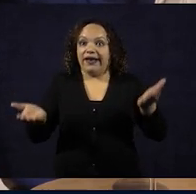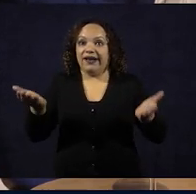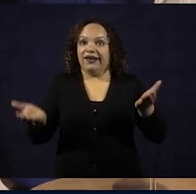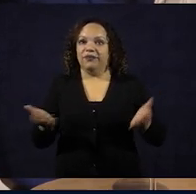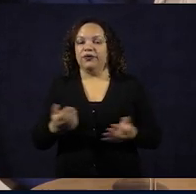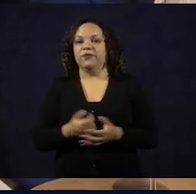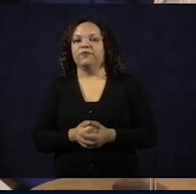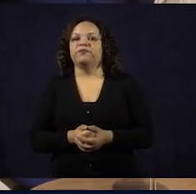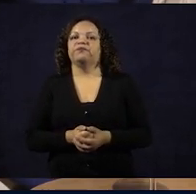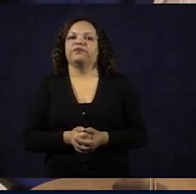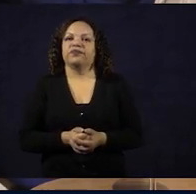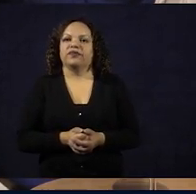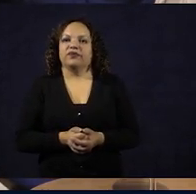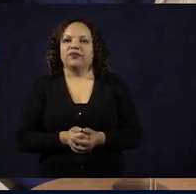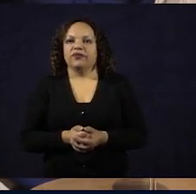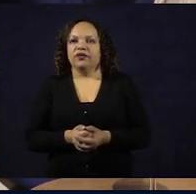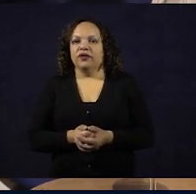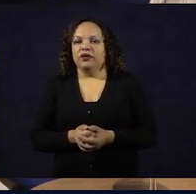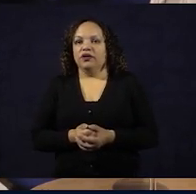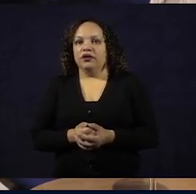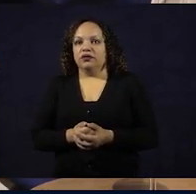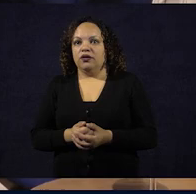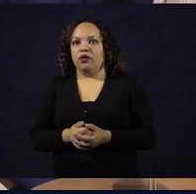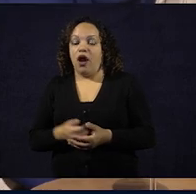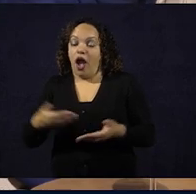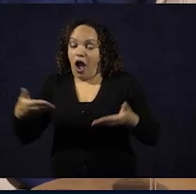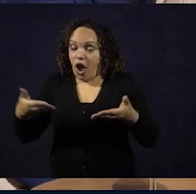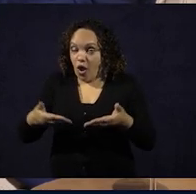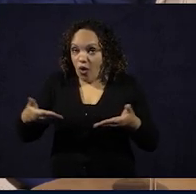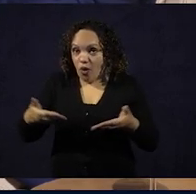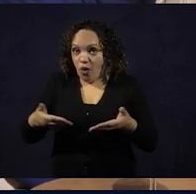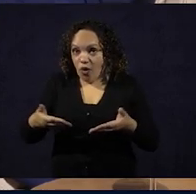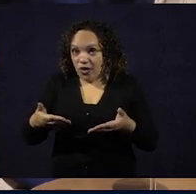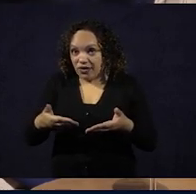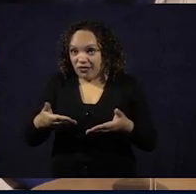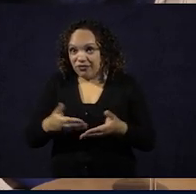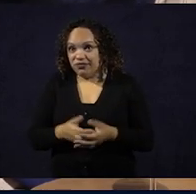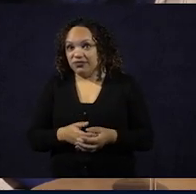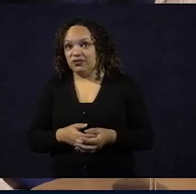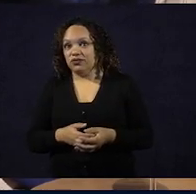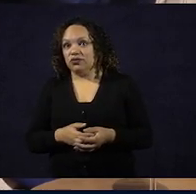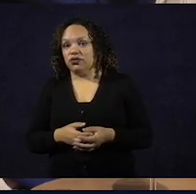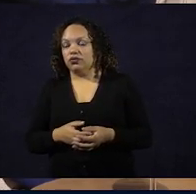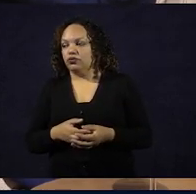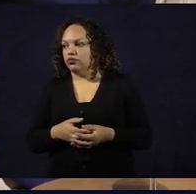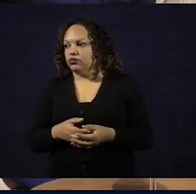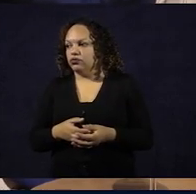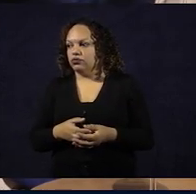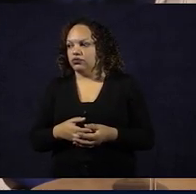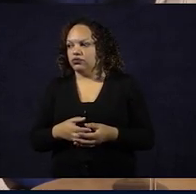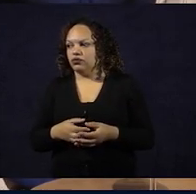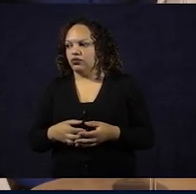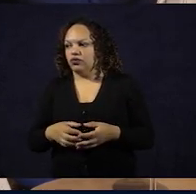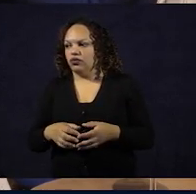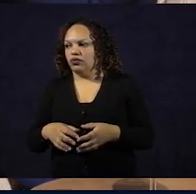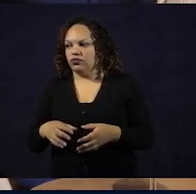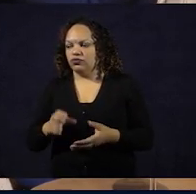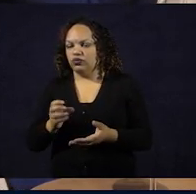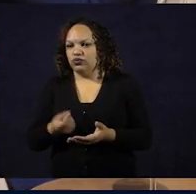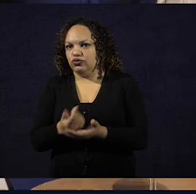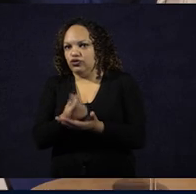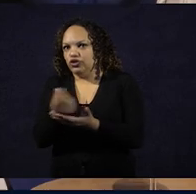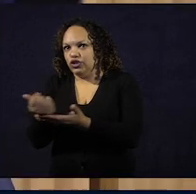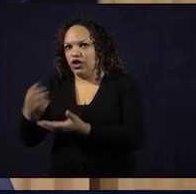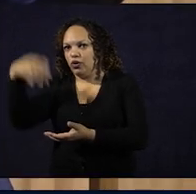fazer muita bobagem não é então no momento política apertada O Tesouro Nacional é tá emitindo